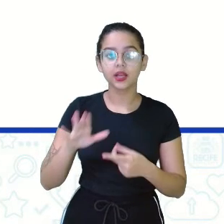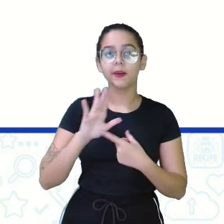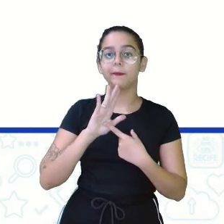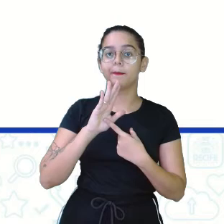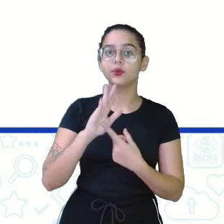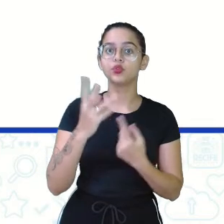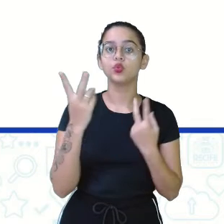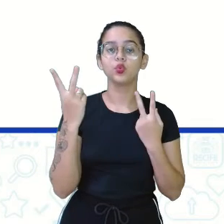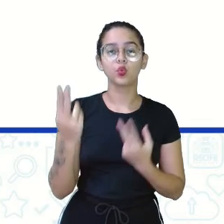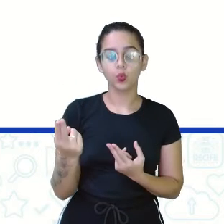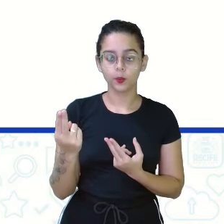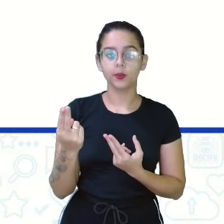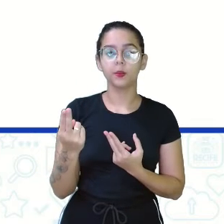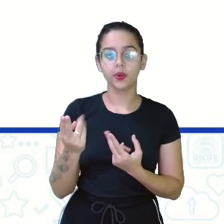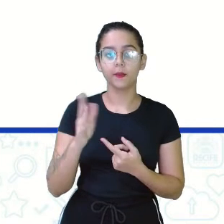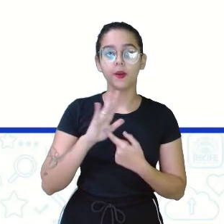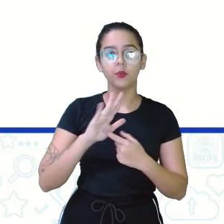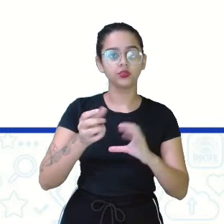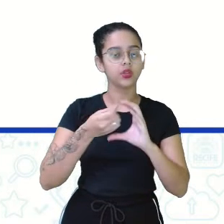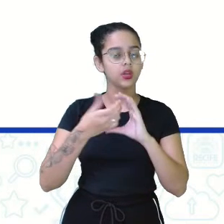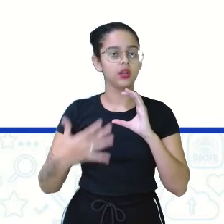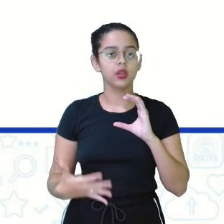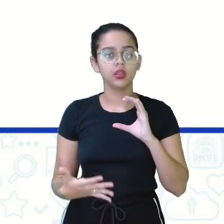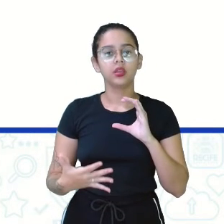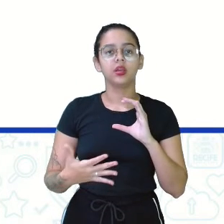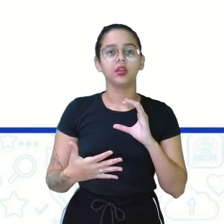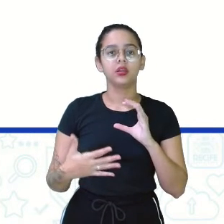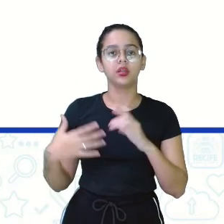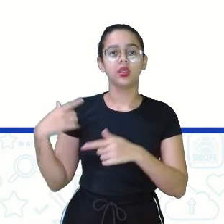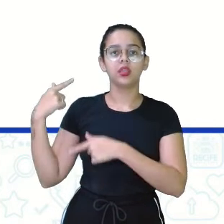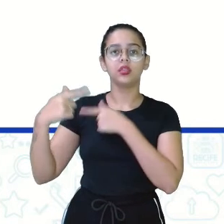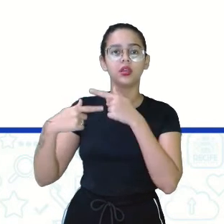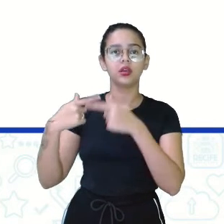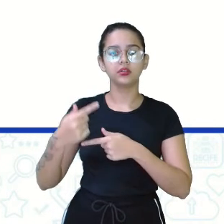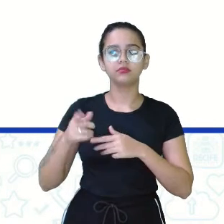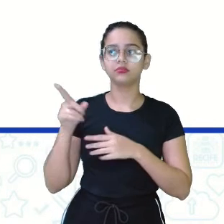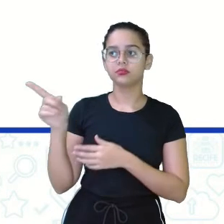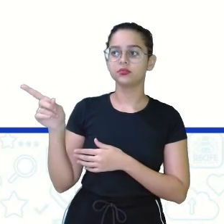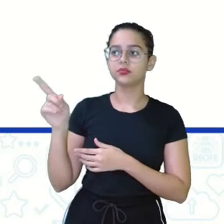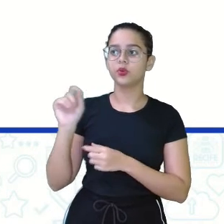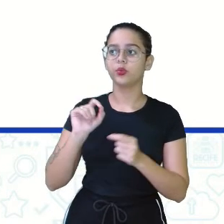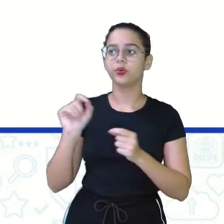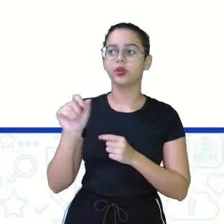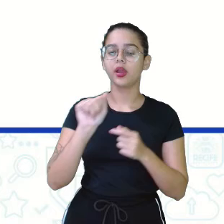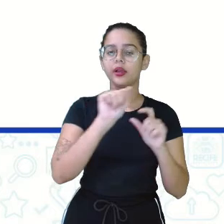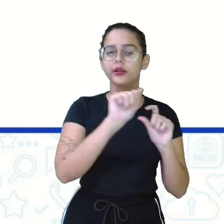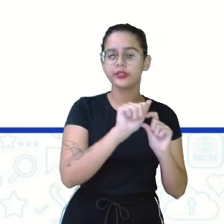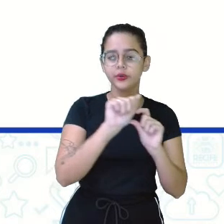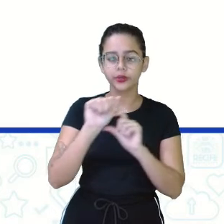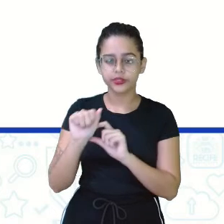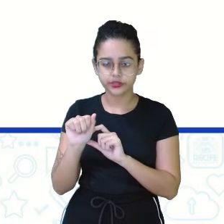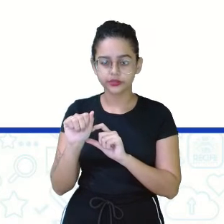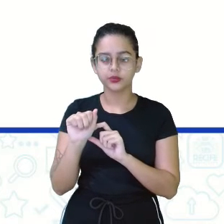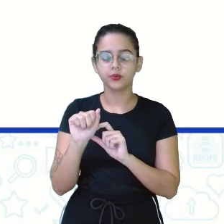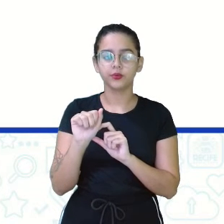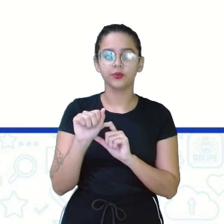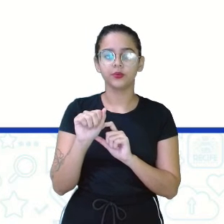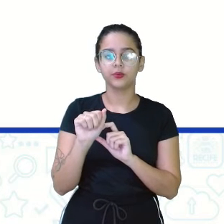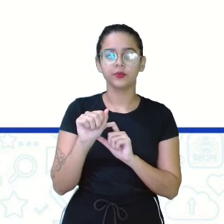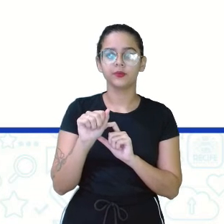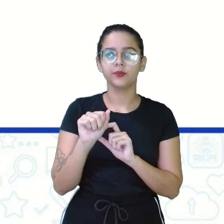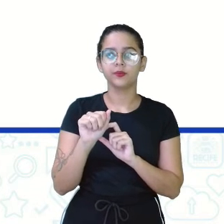dose dupla para manifestar seus caracteres hereditários. No caso aí seria azinho, azinho, tá,